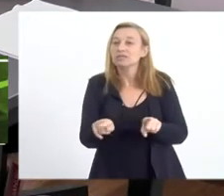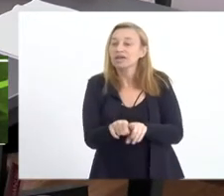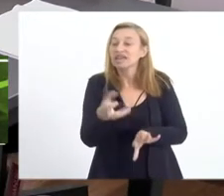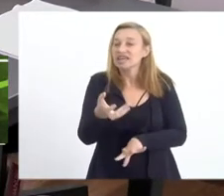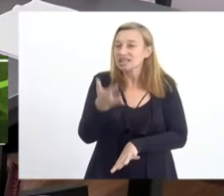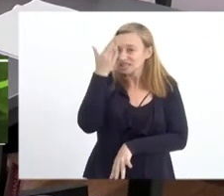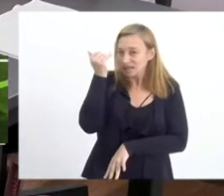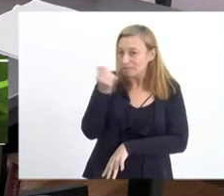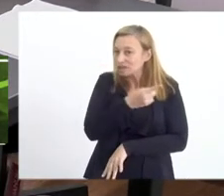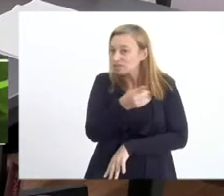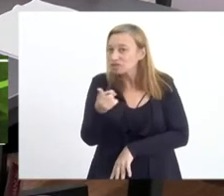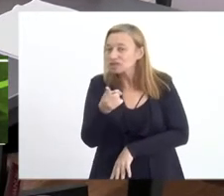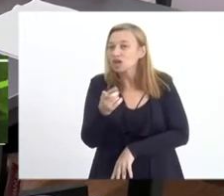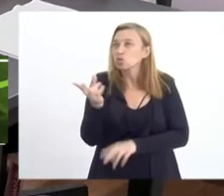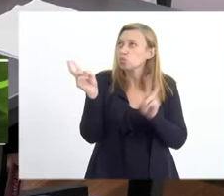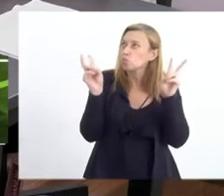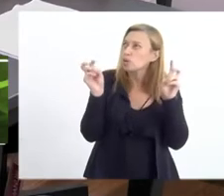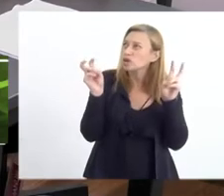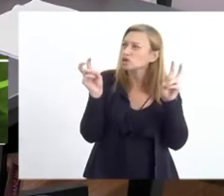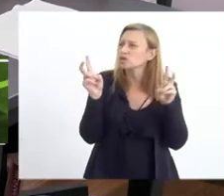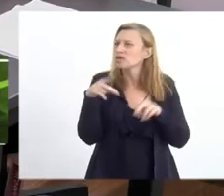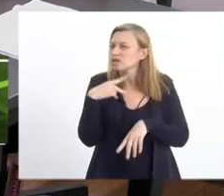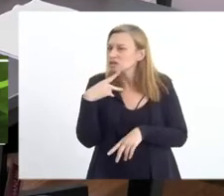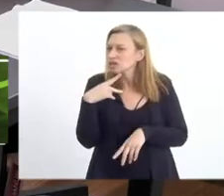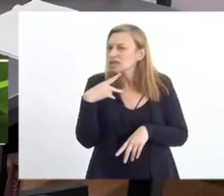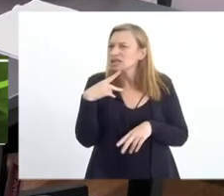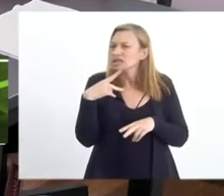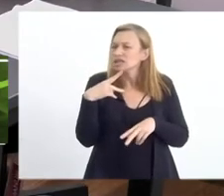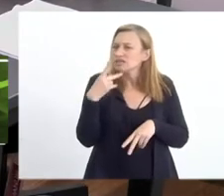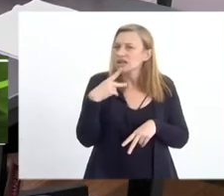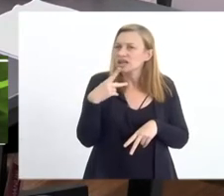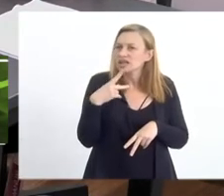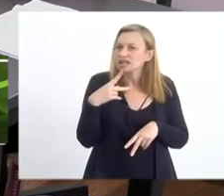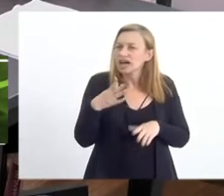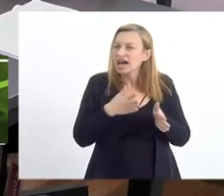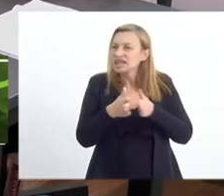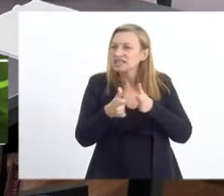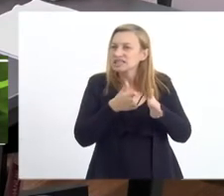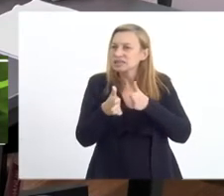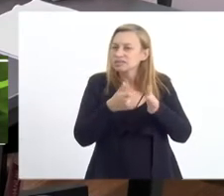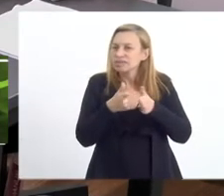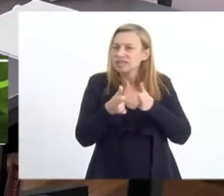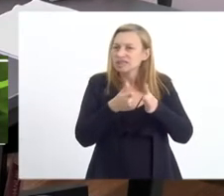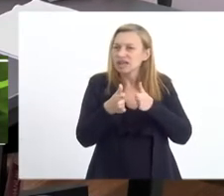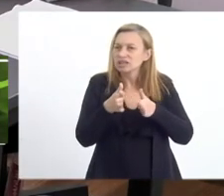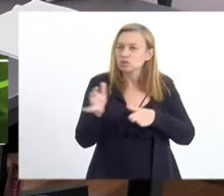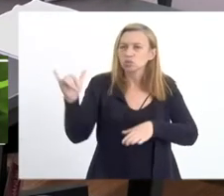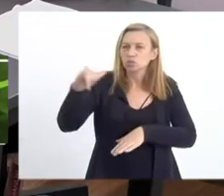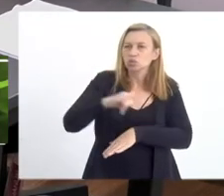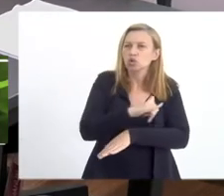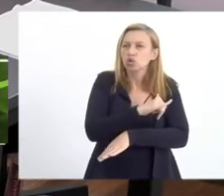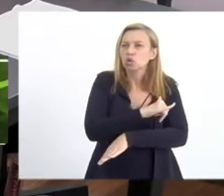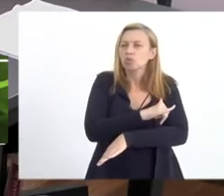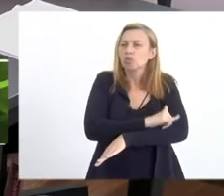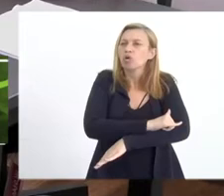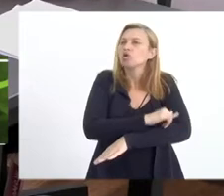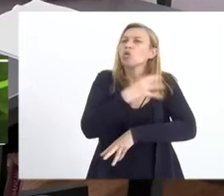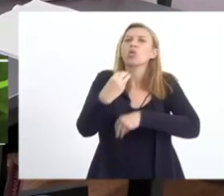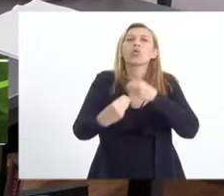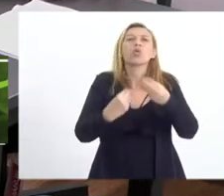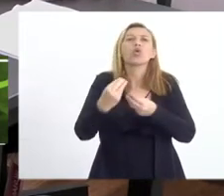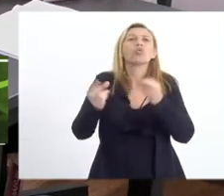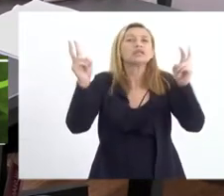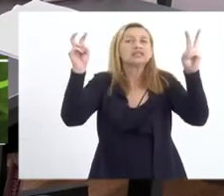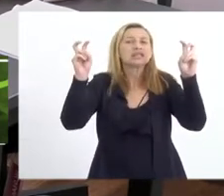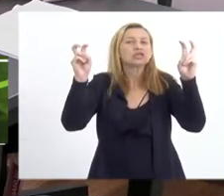vocês um assunto que vem batendo constantemente, que são as acessibilidades nos aeroportos. Como tem sido esse assunto